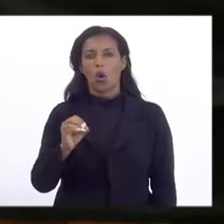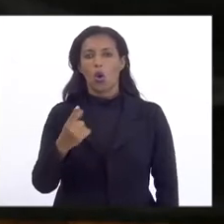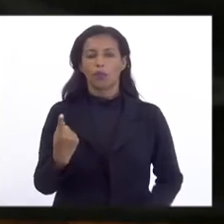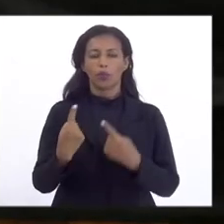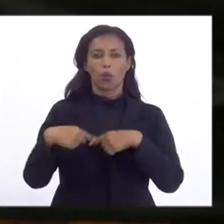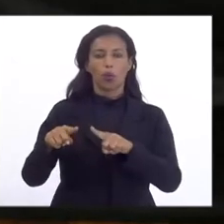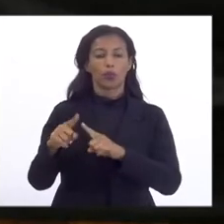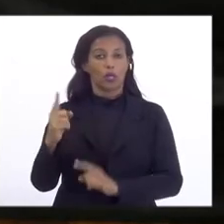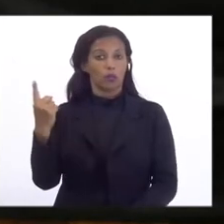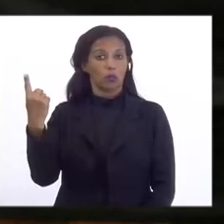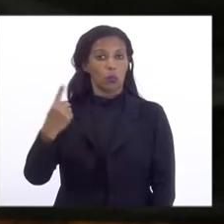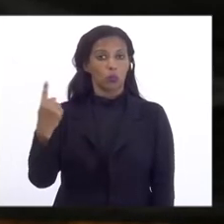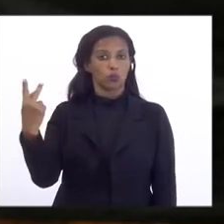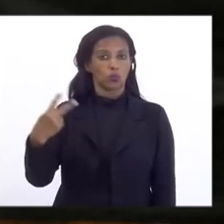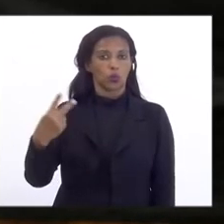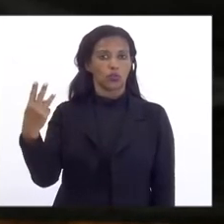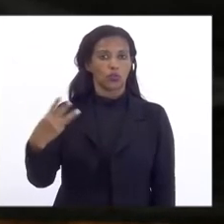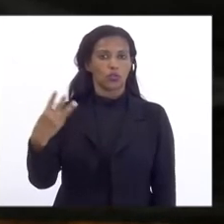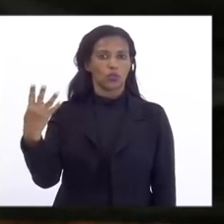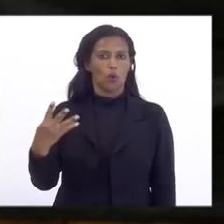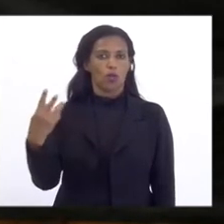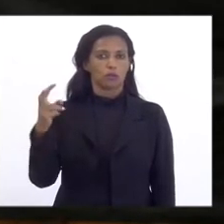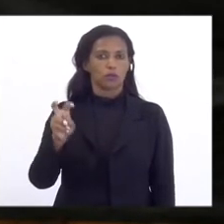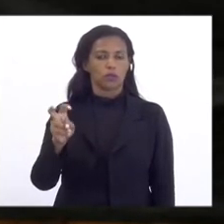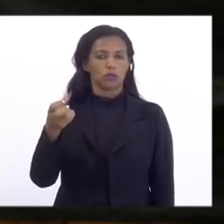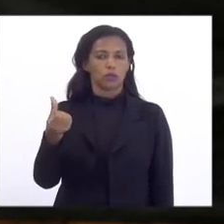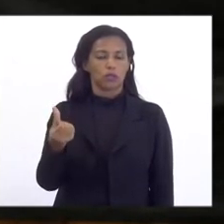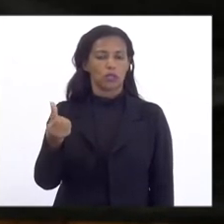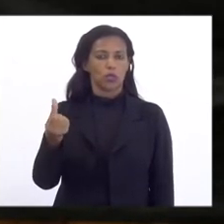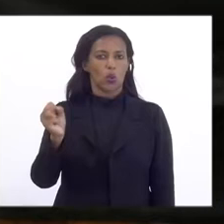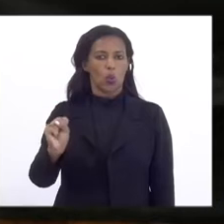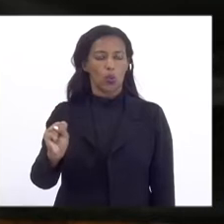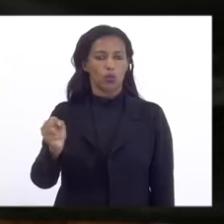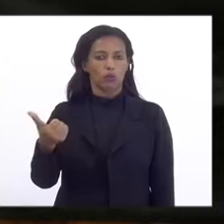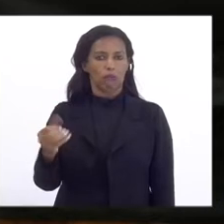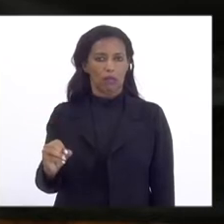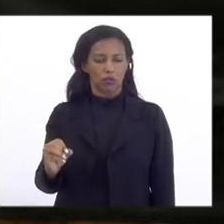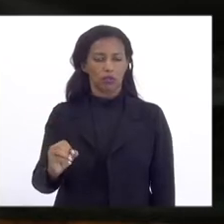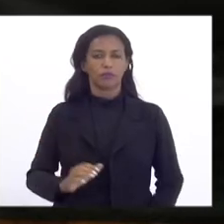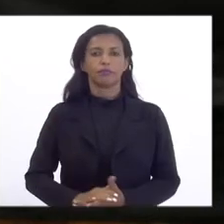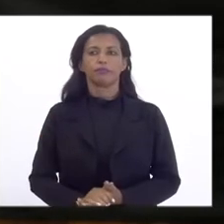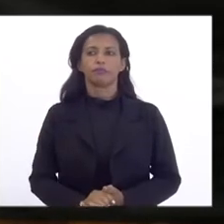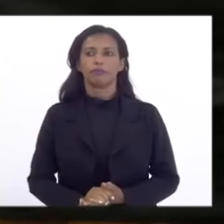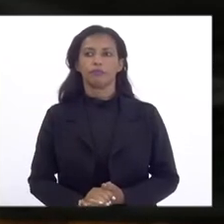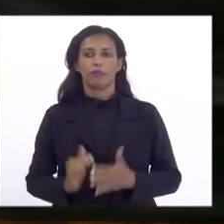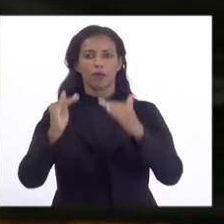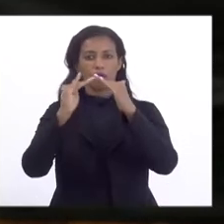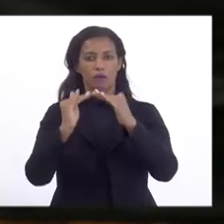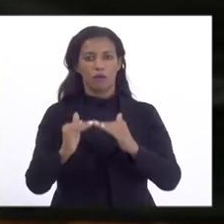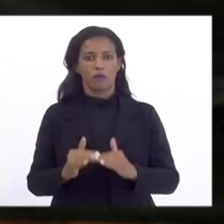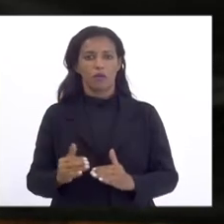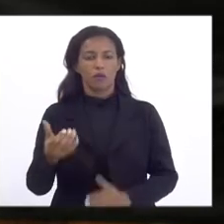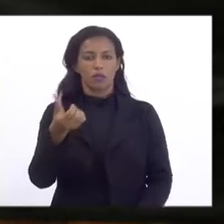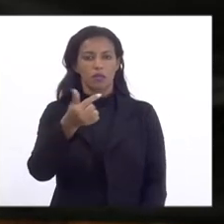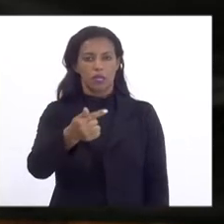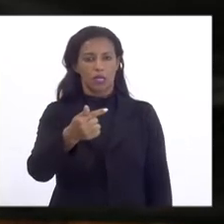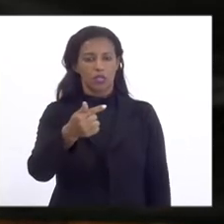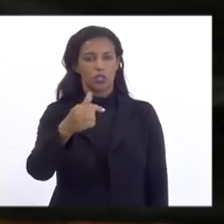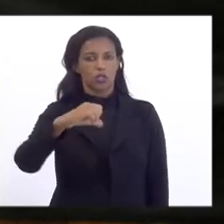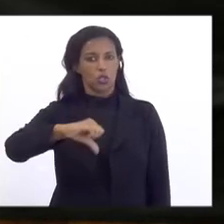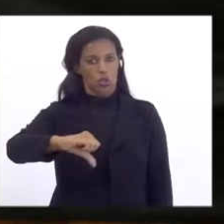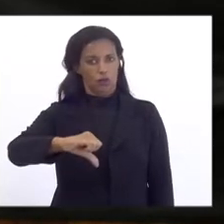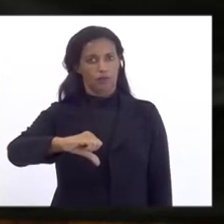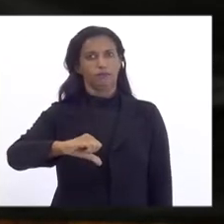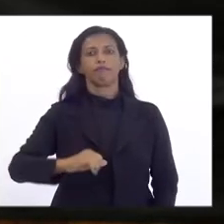1, 2, 3, 4, 5, 6, 8 e 10. Favorável às emendas 7 e